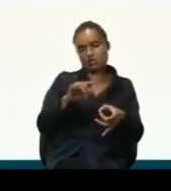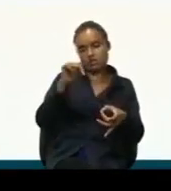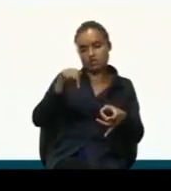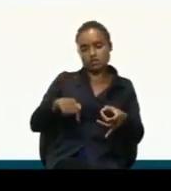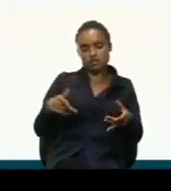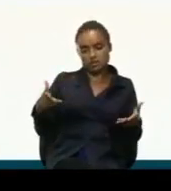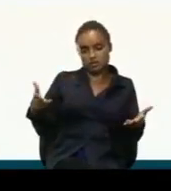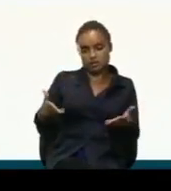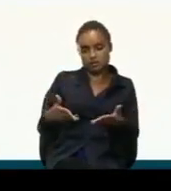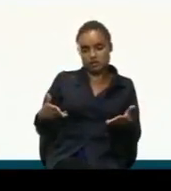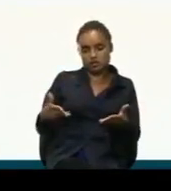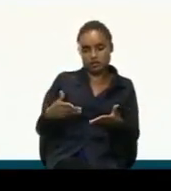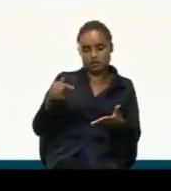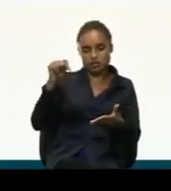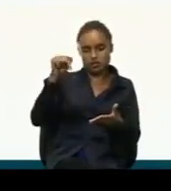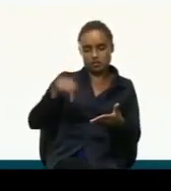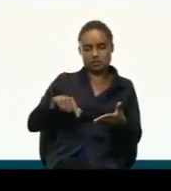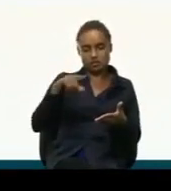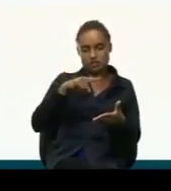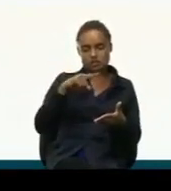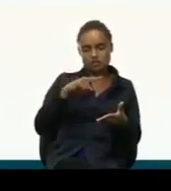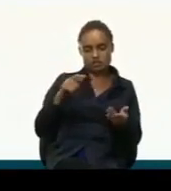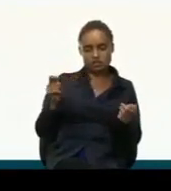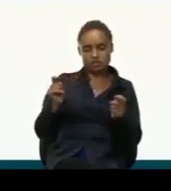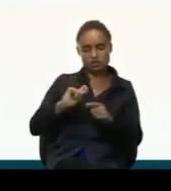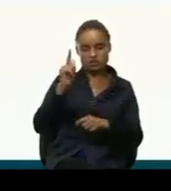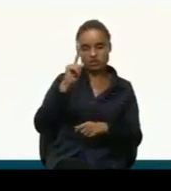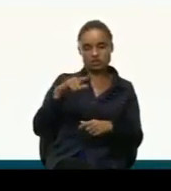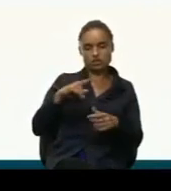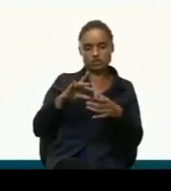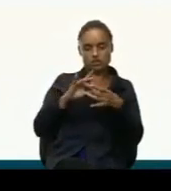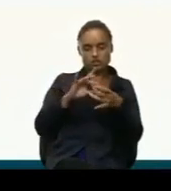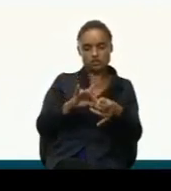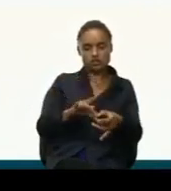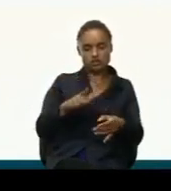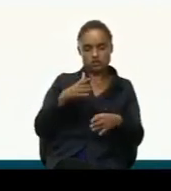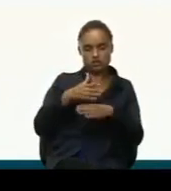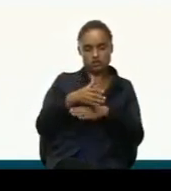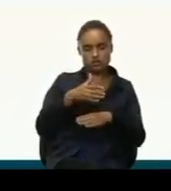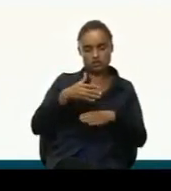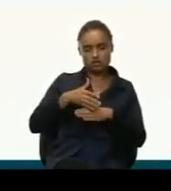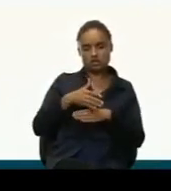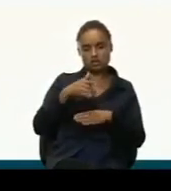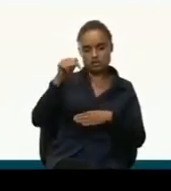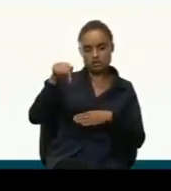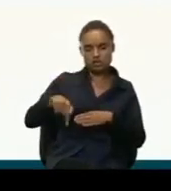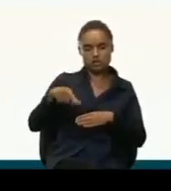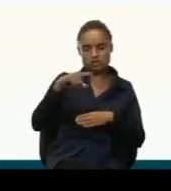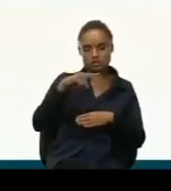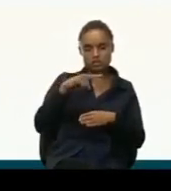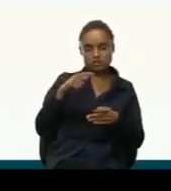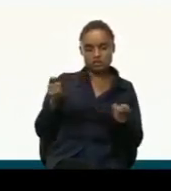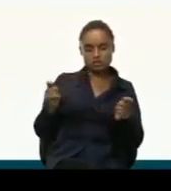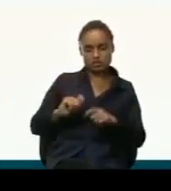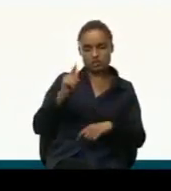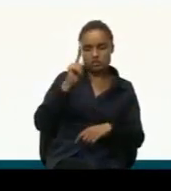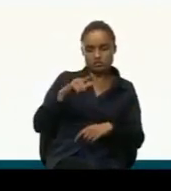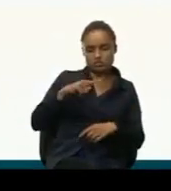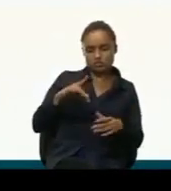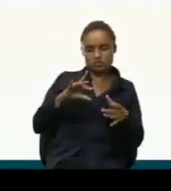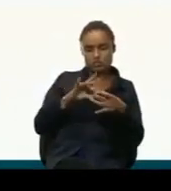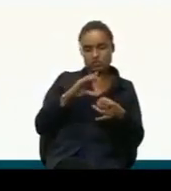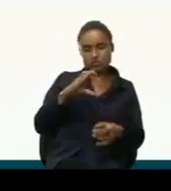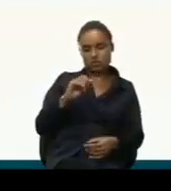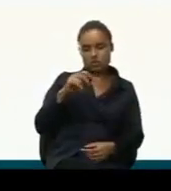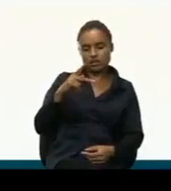Então, aqui era o acesso, tá, da obra. Esse daqui é um rio. Então, isso aqui é uma captação de água bruta. A